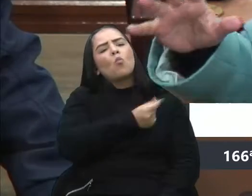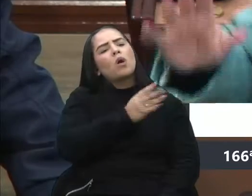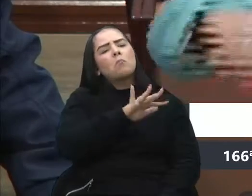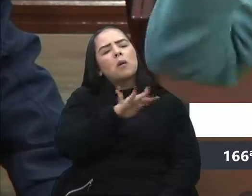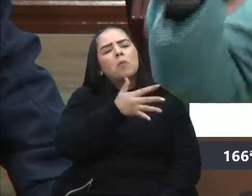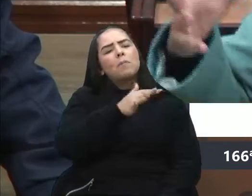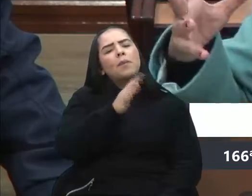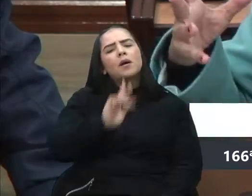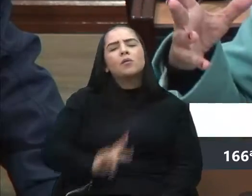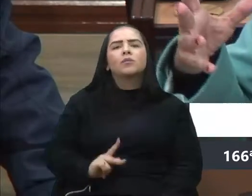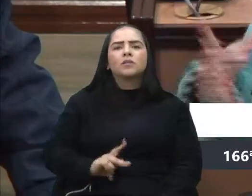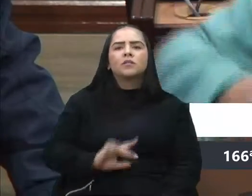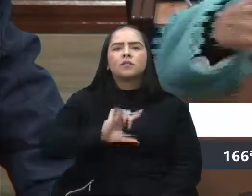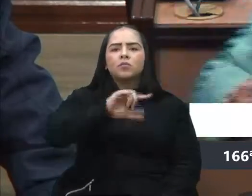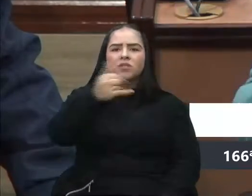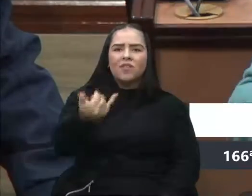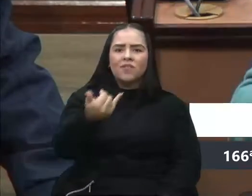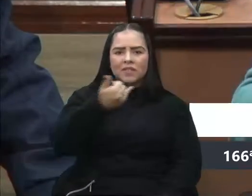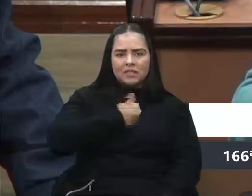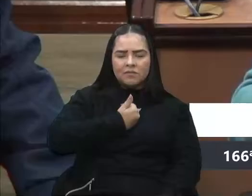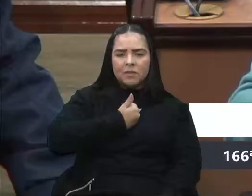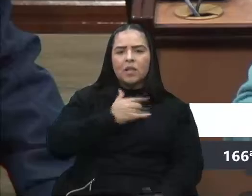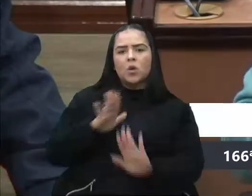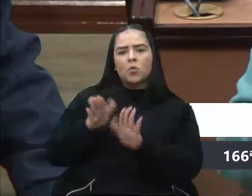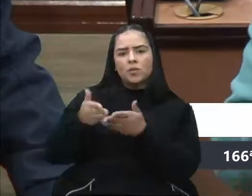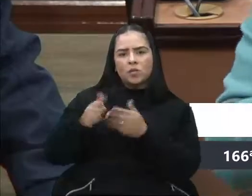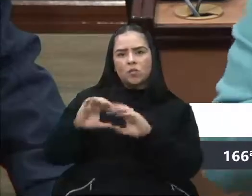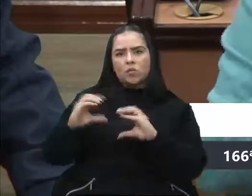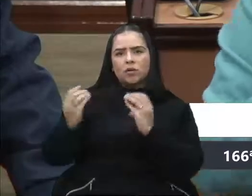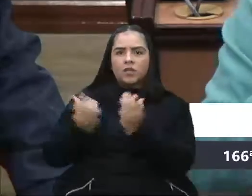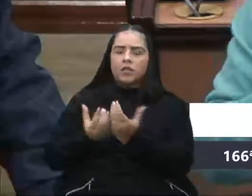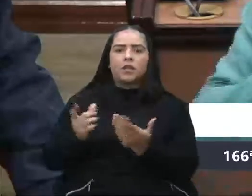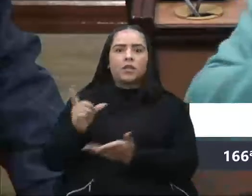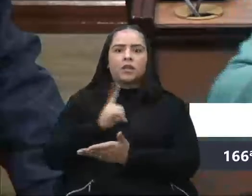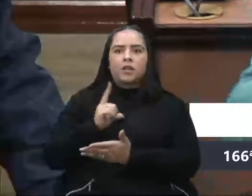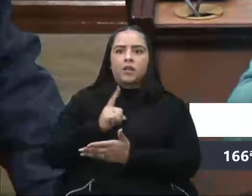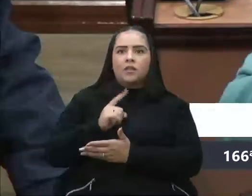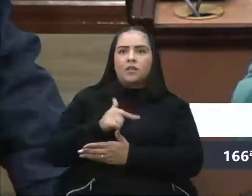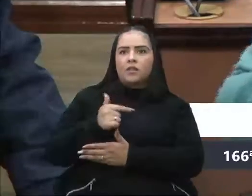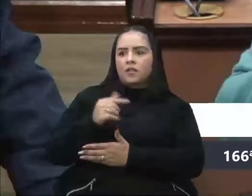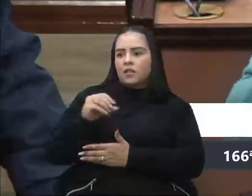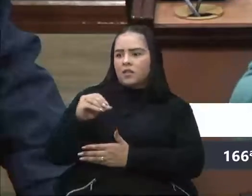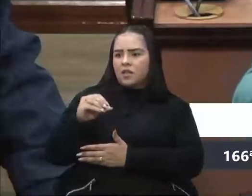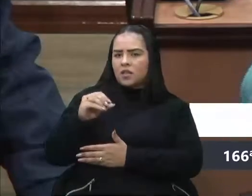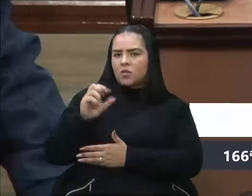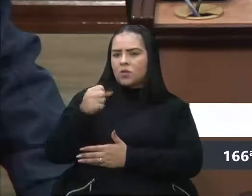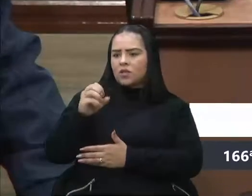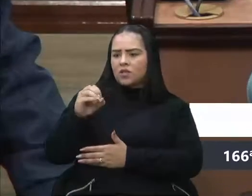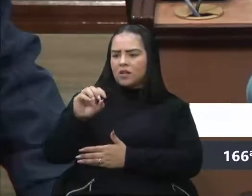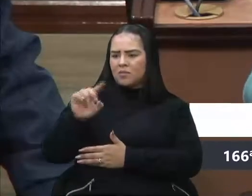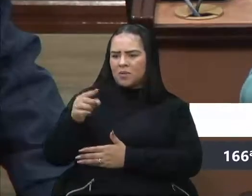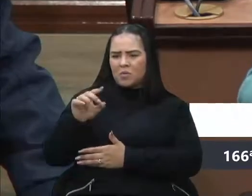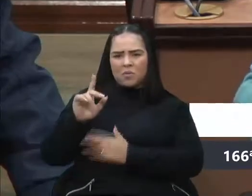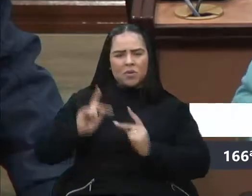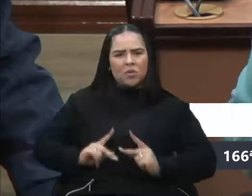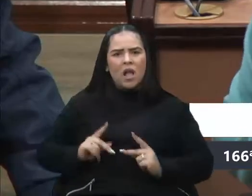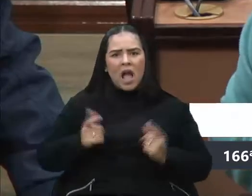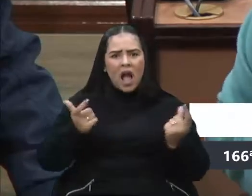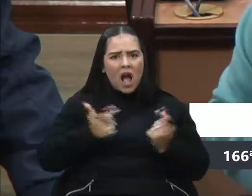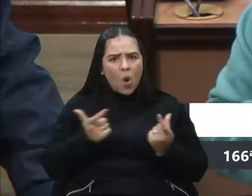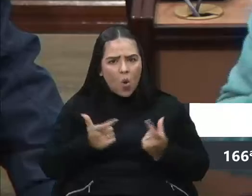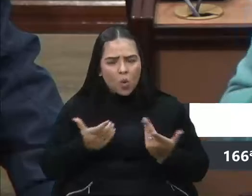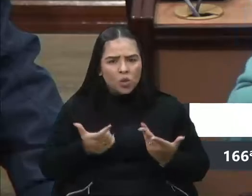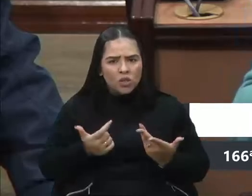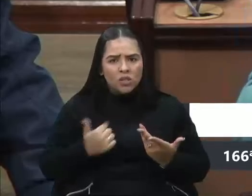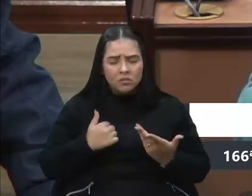menos, e aí depois vinha a informação pela comissão comunitária de que tinha 70, 80 mil pessoas, a gente dizia onde elas estavam,